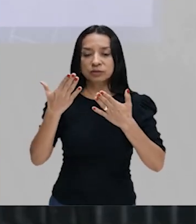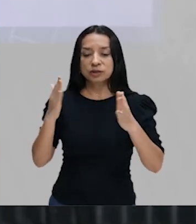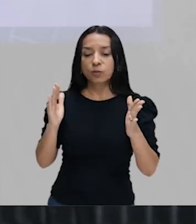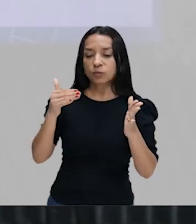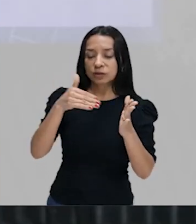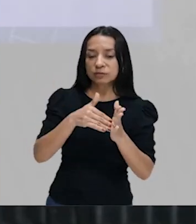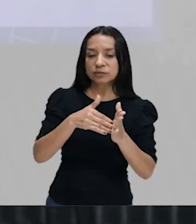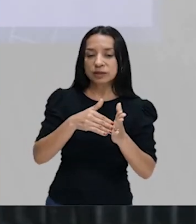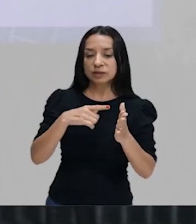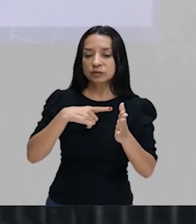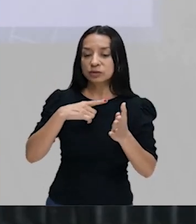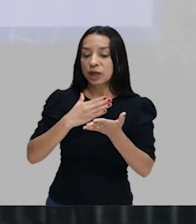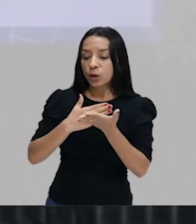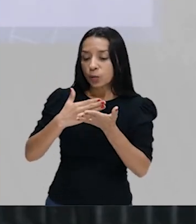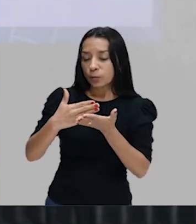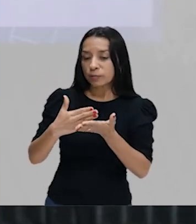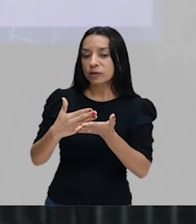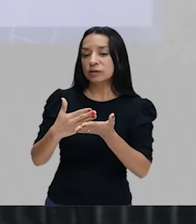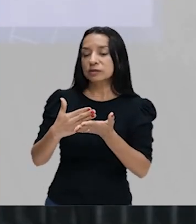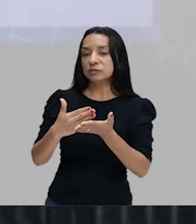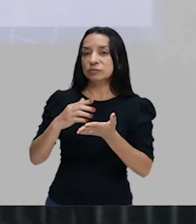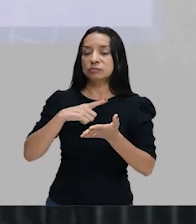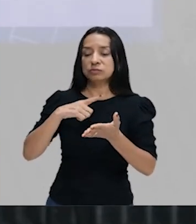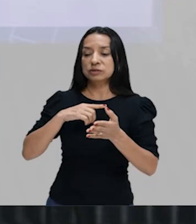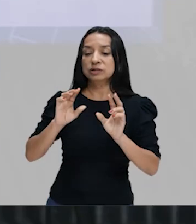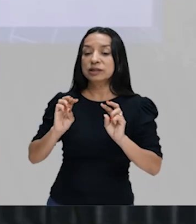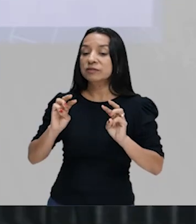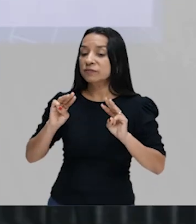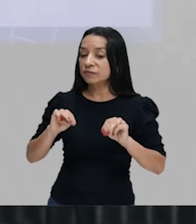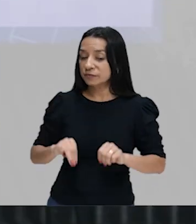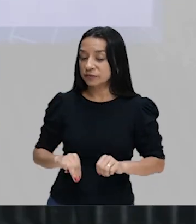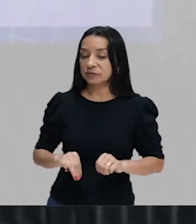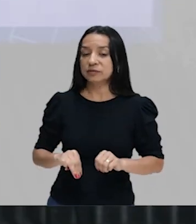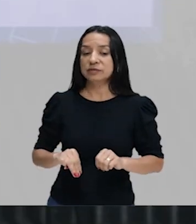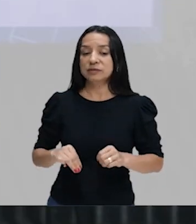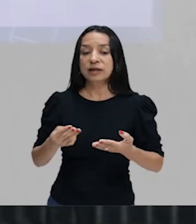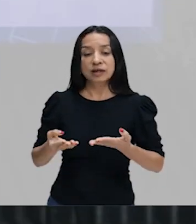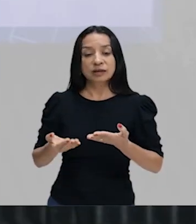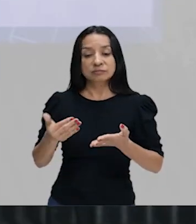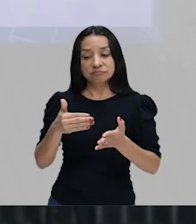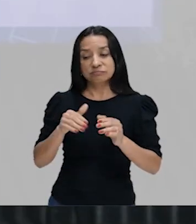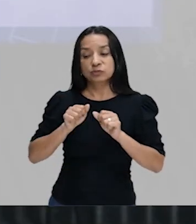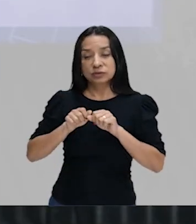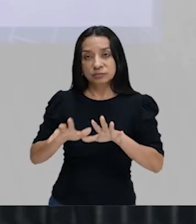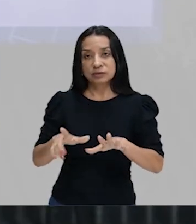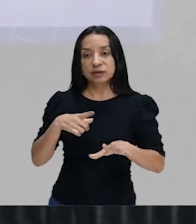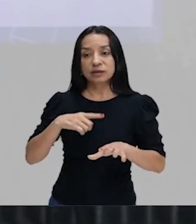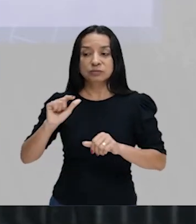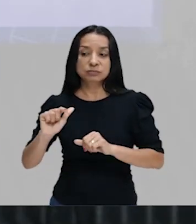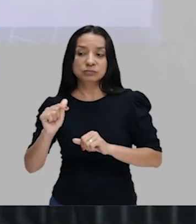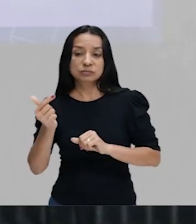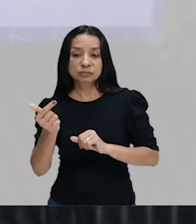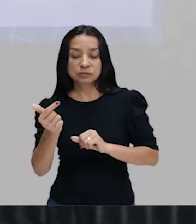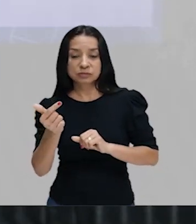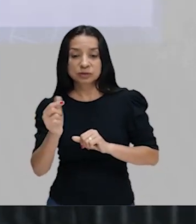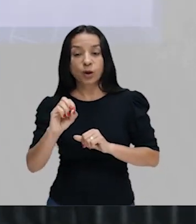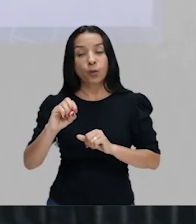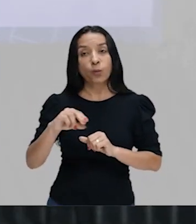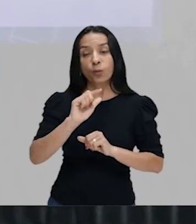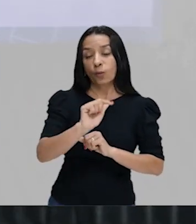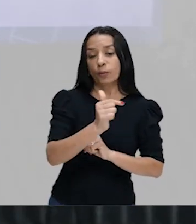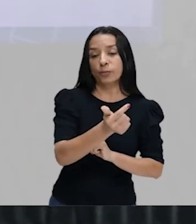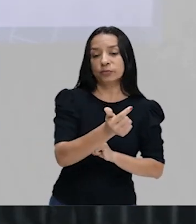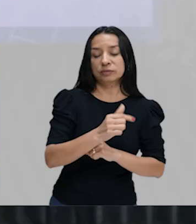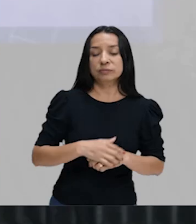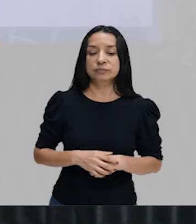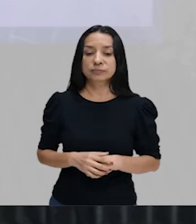tem começo e tem fim, aqui no ilimitado, ou vai ter uma coisa ou vai ter outra, né? Então, vamos ver a situação aqui, ó. Um corpo